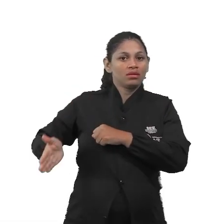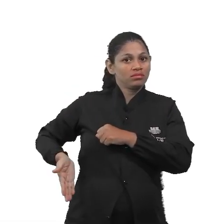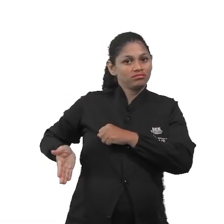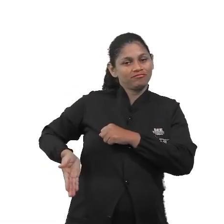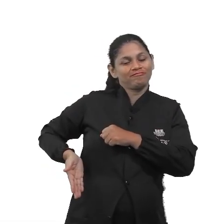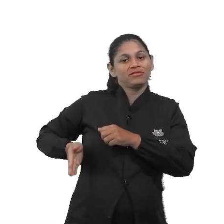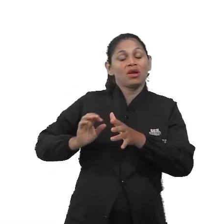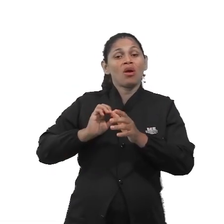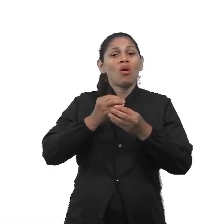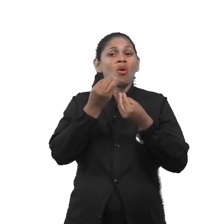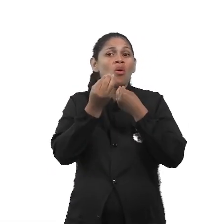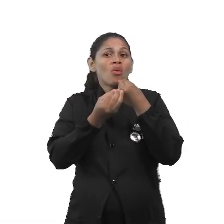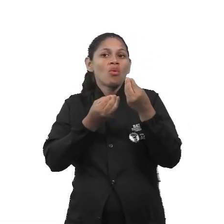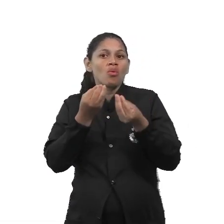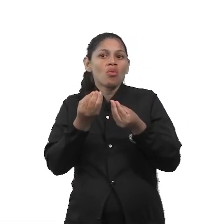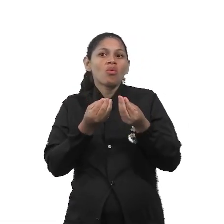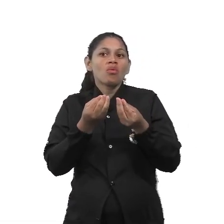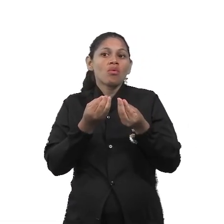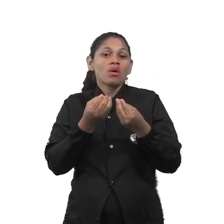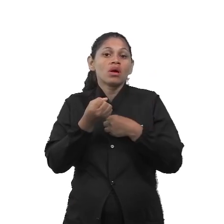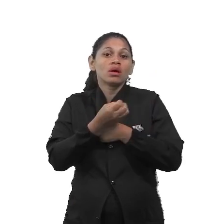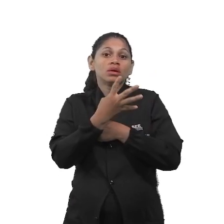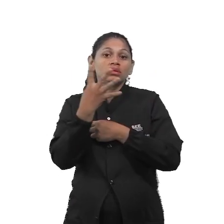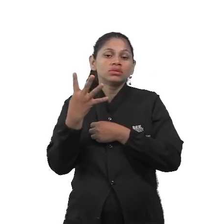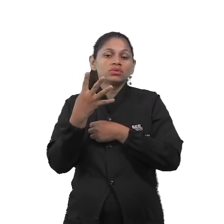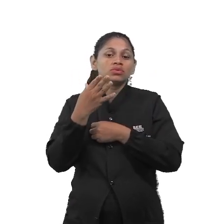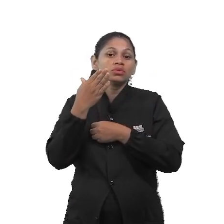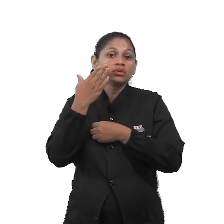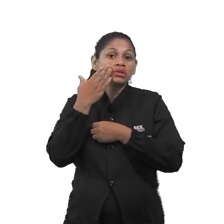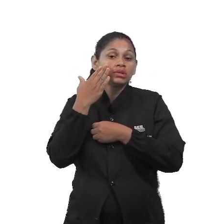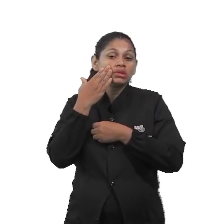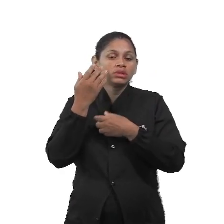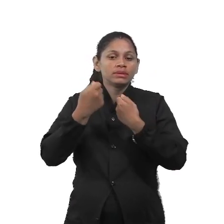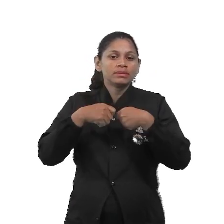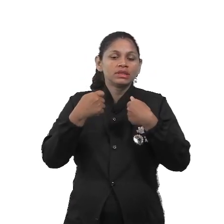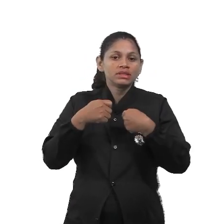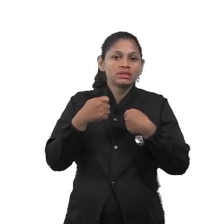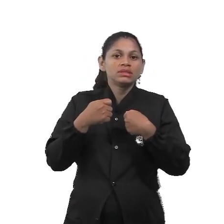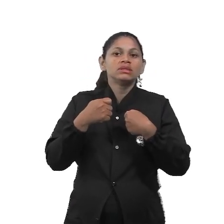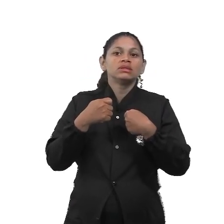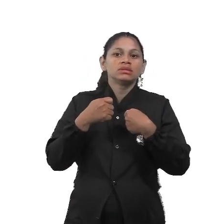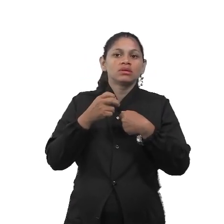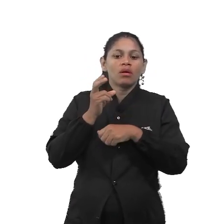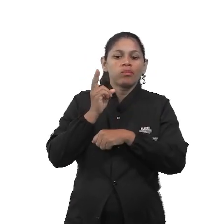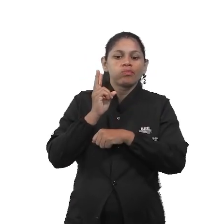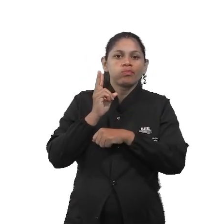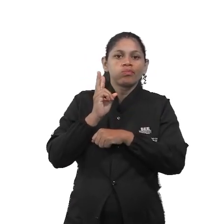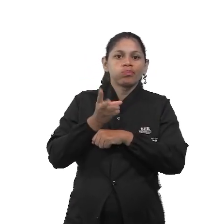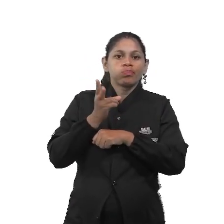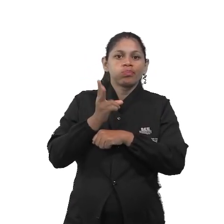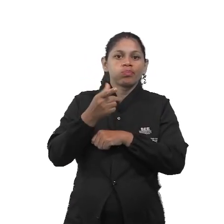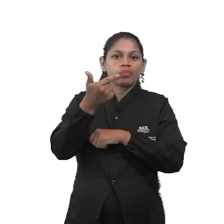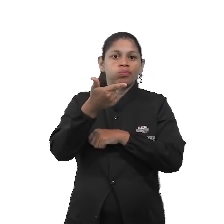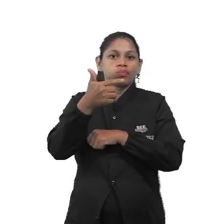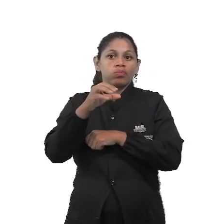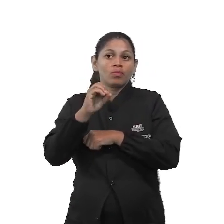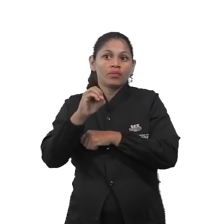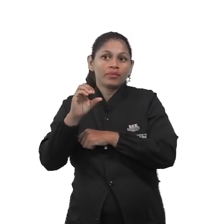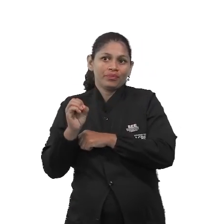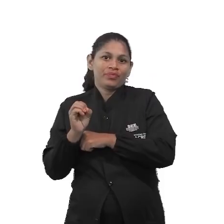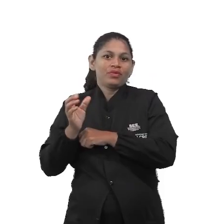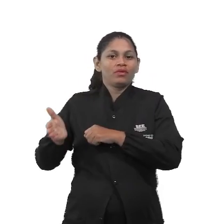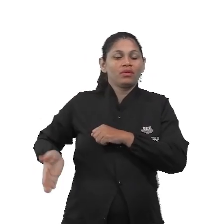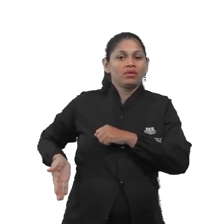confeccionará a mesma quantidade de jeans? Vamos lá, vamos montar aqui o nosso quadrozinho aqui, ou seja, 5 está para 10, assim como x está